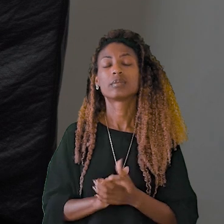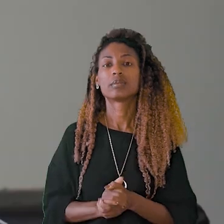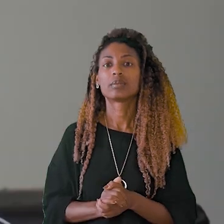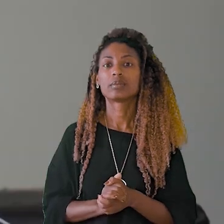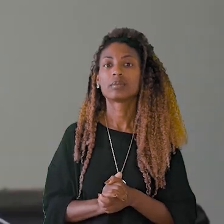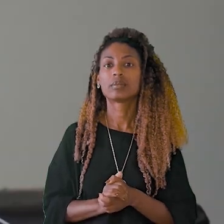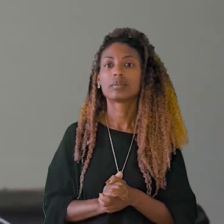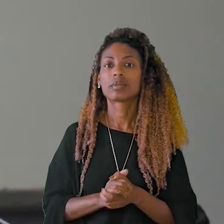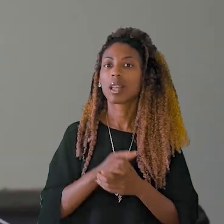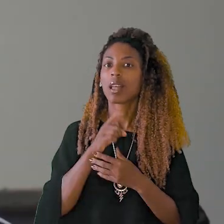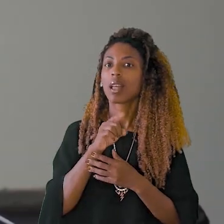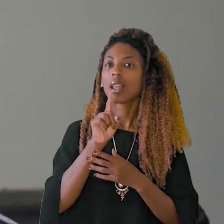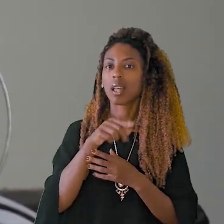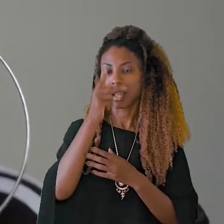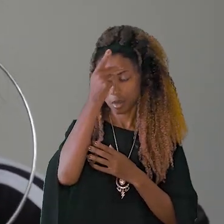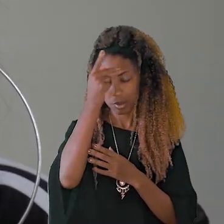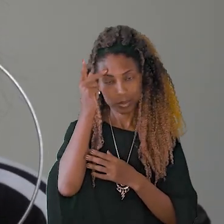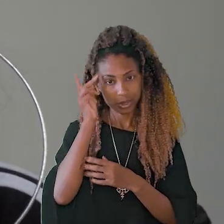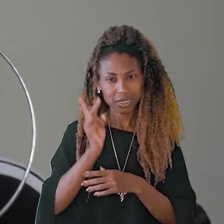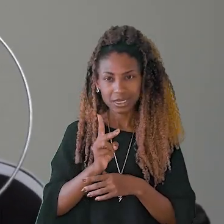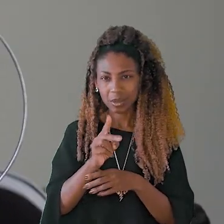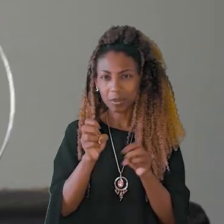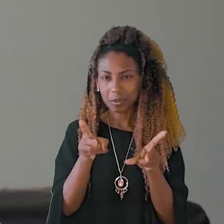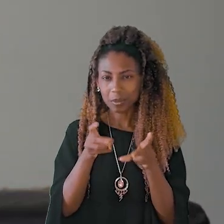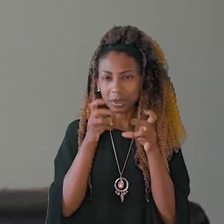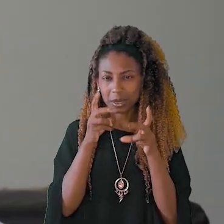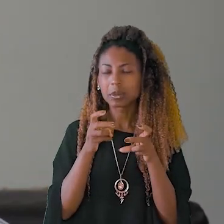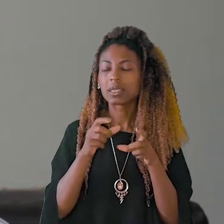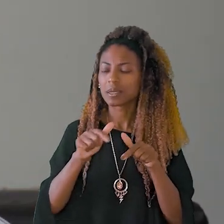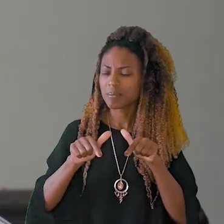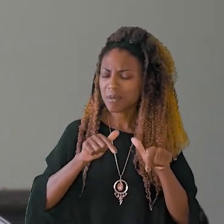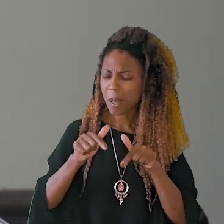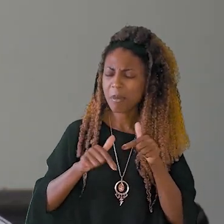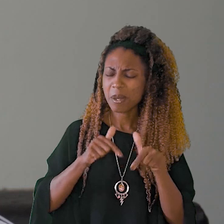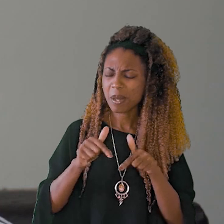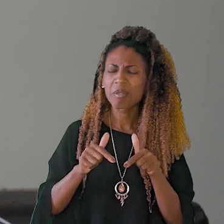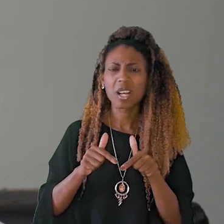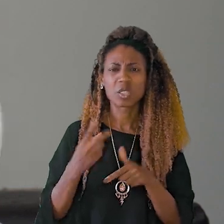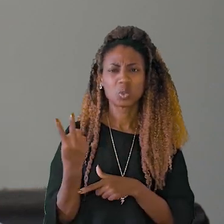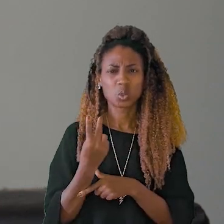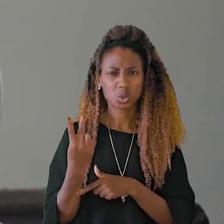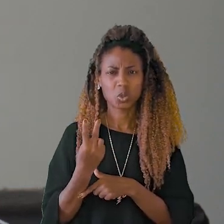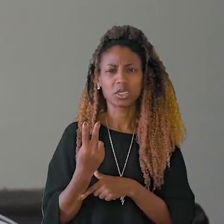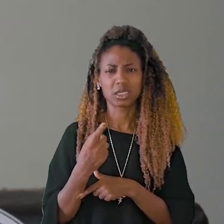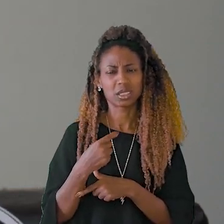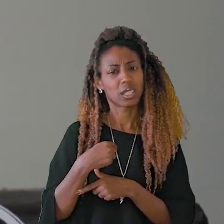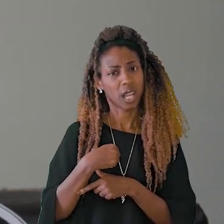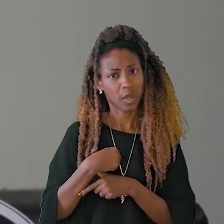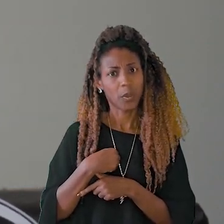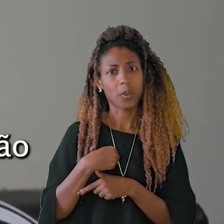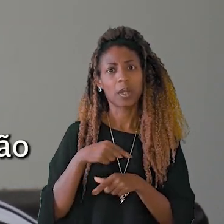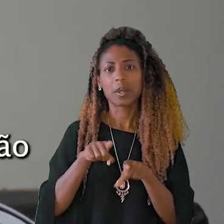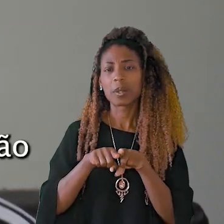especificamente. Ela é uma pessoa que eu sempre vi batalhando pra não deixar eu e meu irmão passar fome, né.